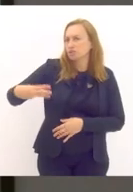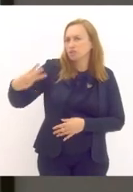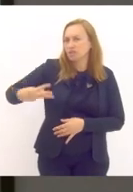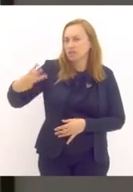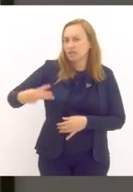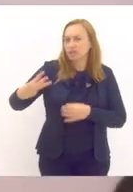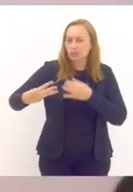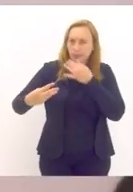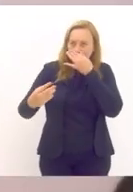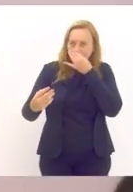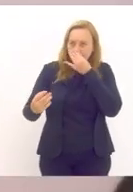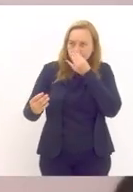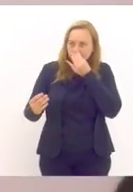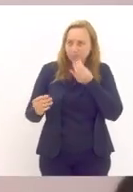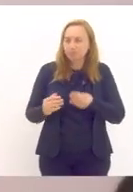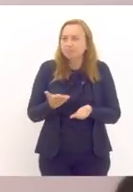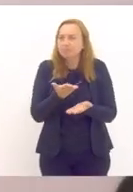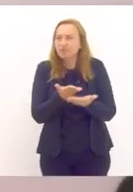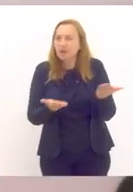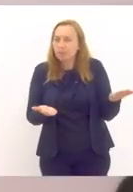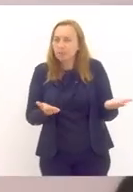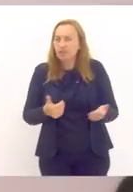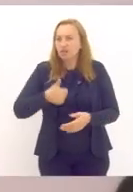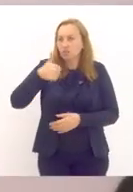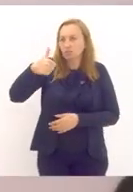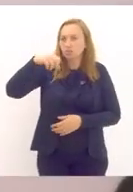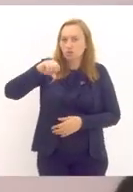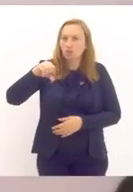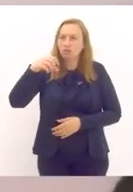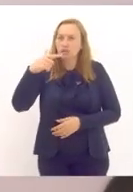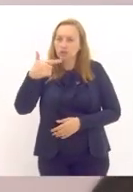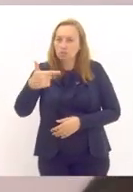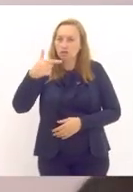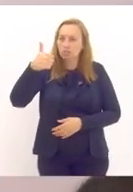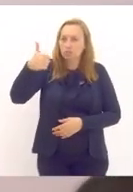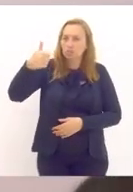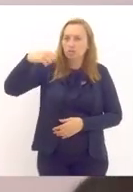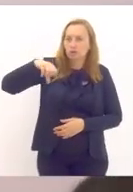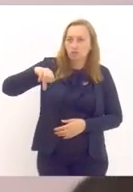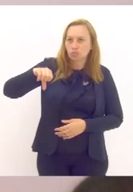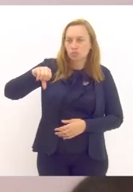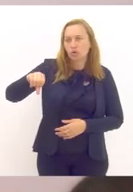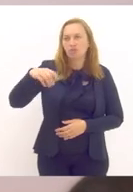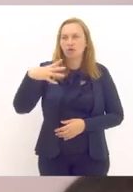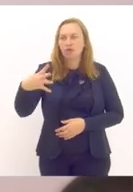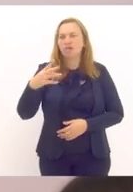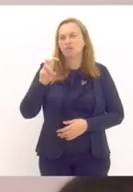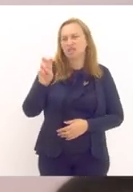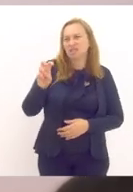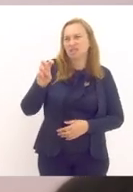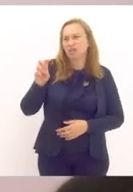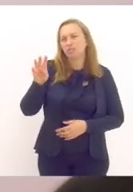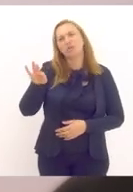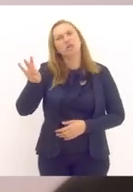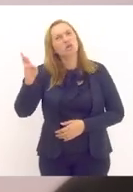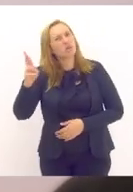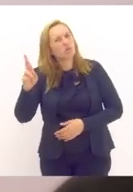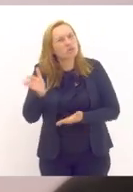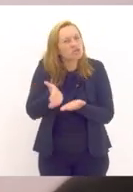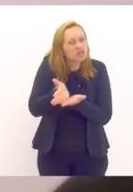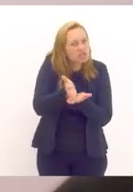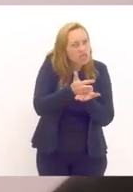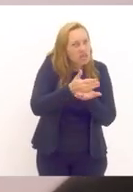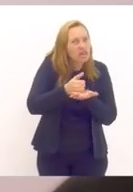decorrentes da perda da 192 e 194, ou seja, nós tivemos aproximadamente 5 bilhões em perdas de